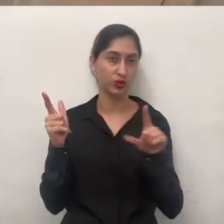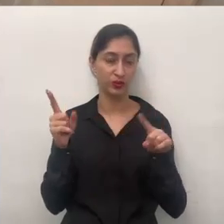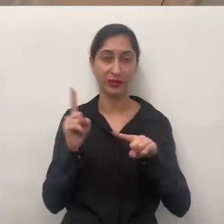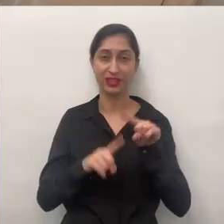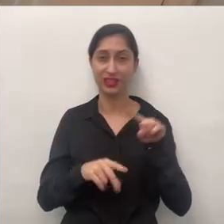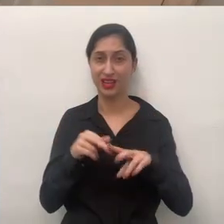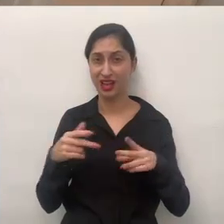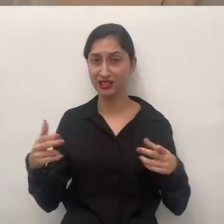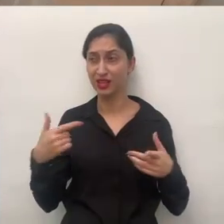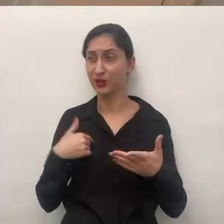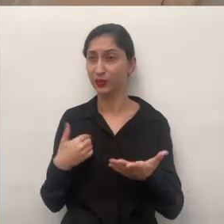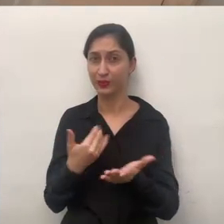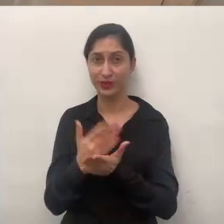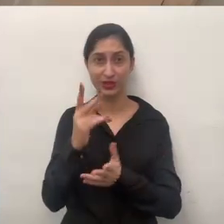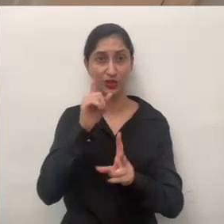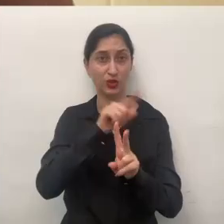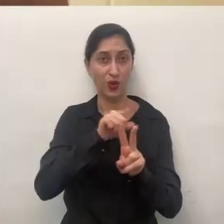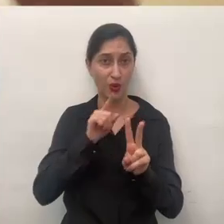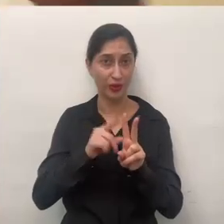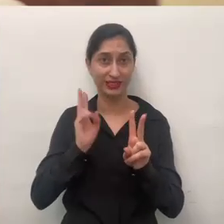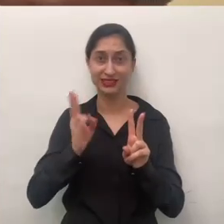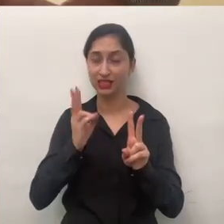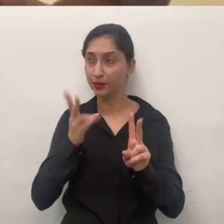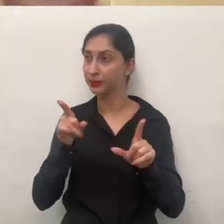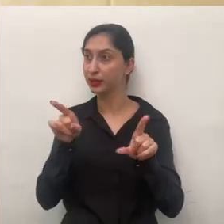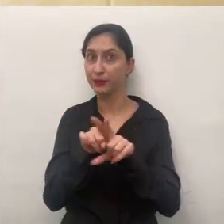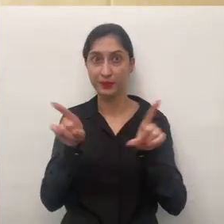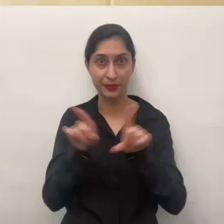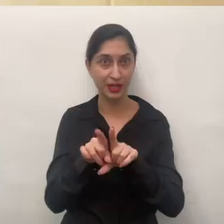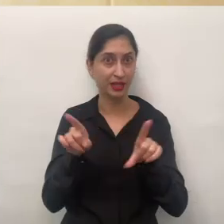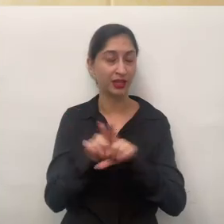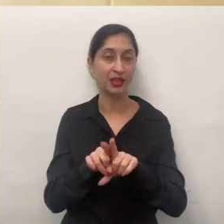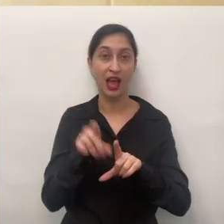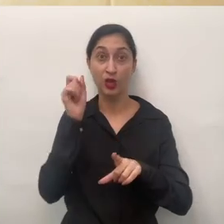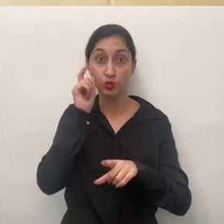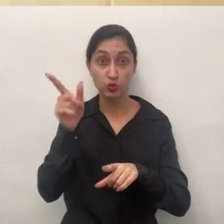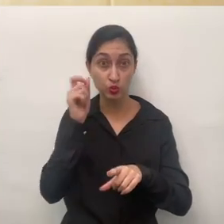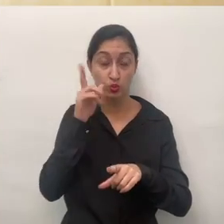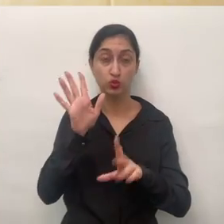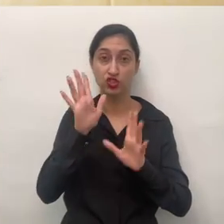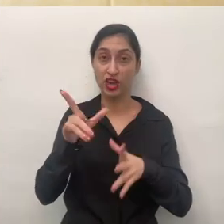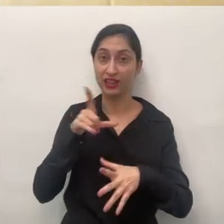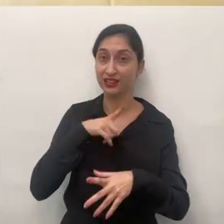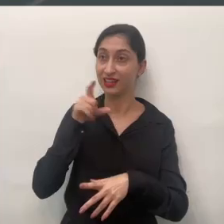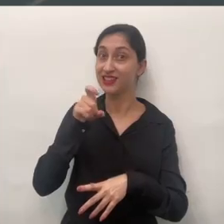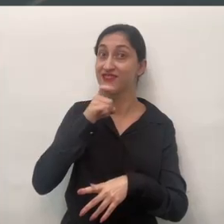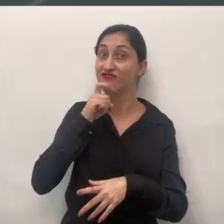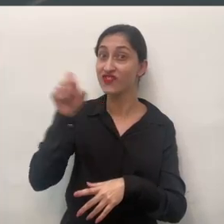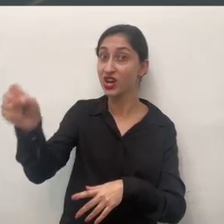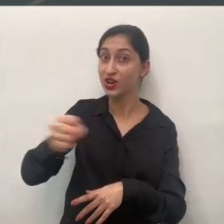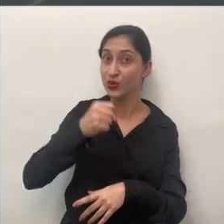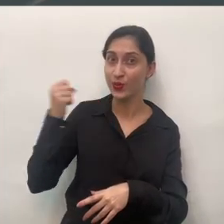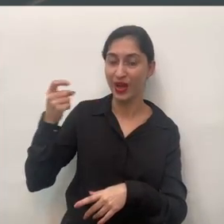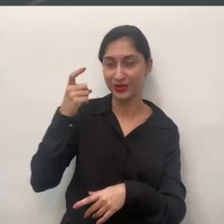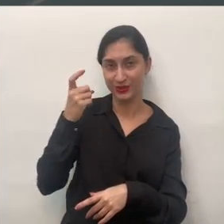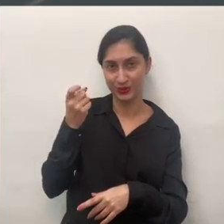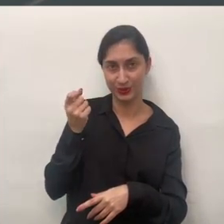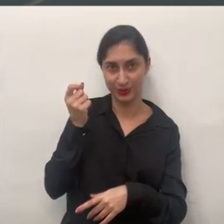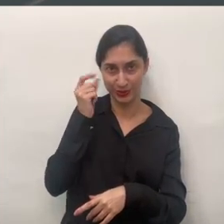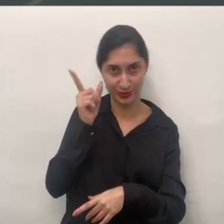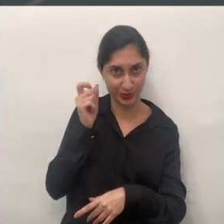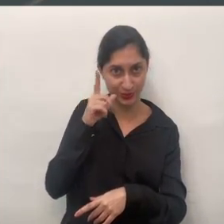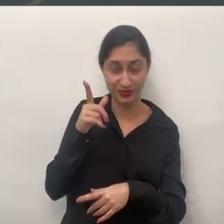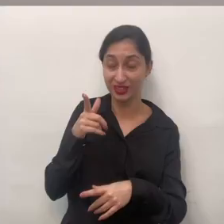começou a aparecer um duplo e começou a aparecer um azul também, que na cozinha já tem a geladeira que é azul. Eu não